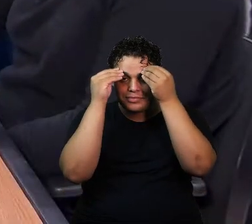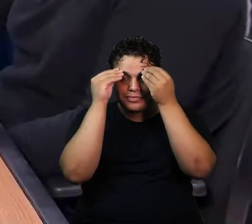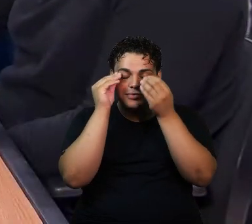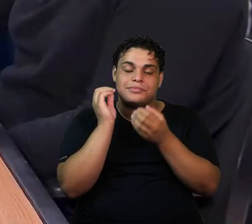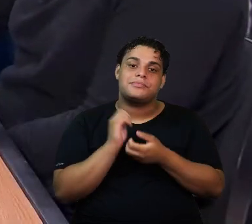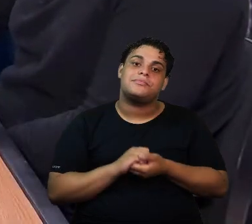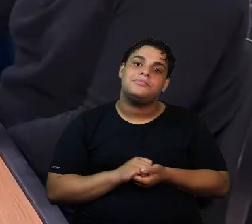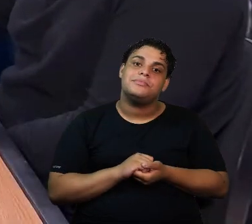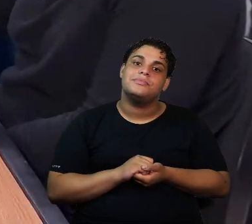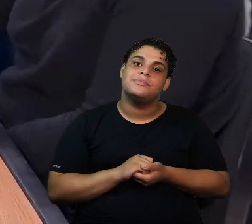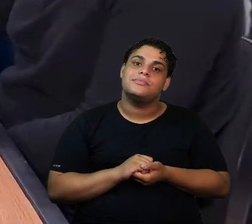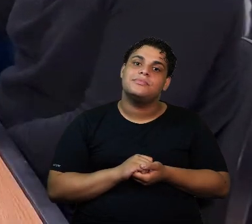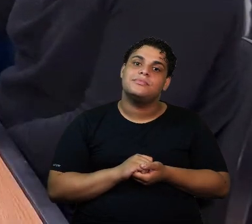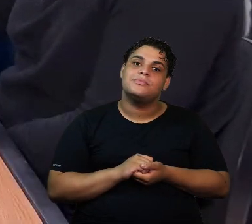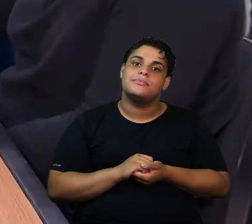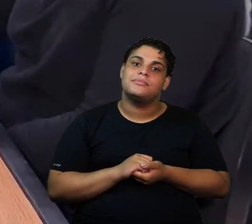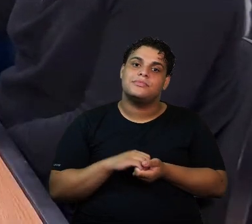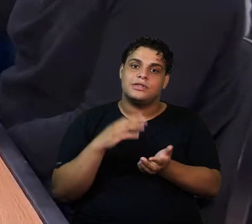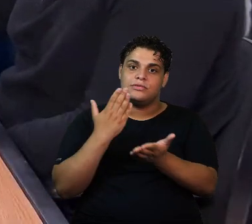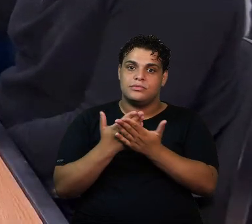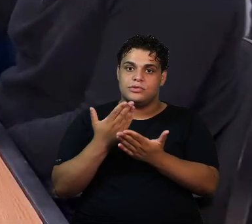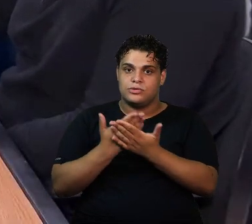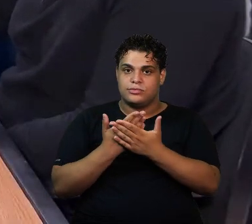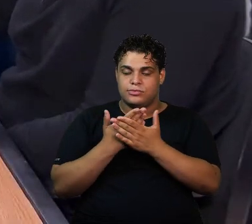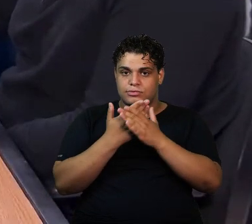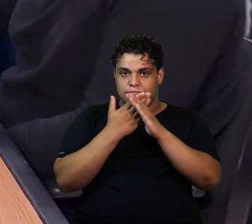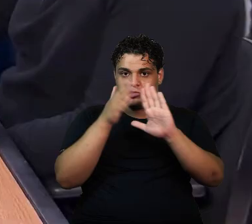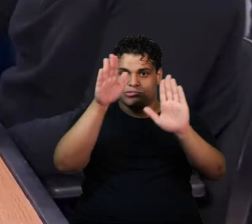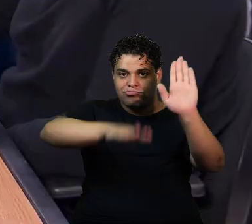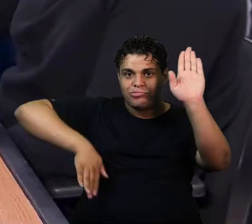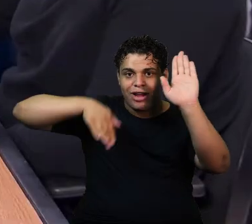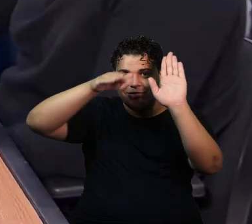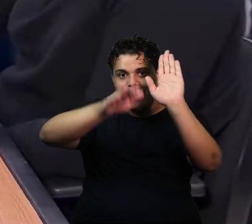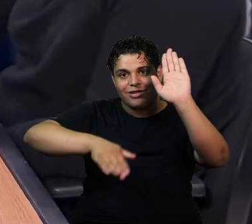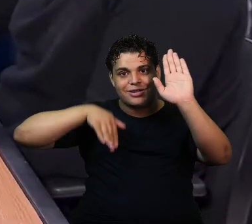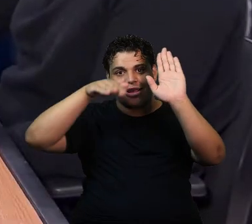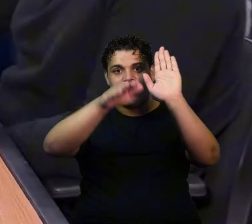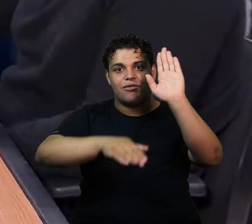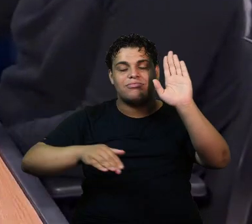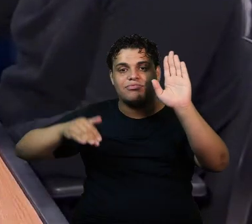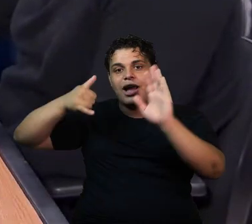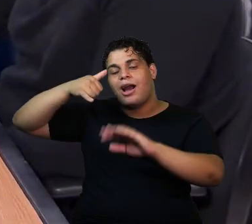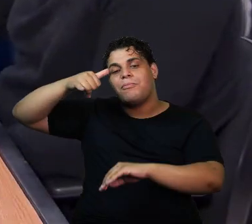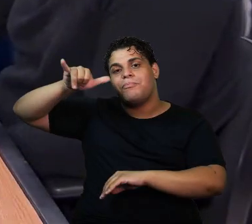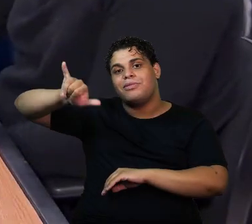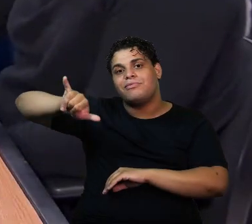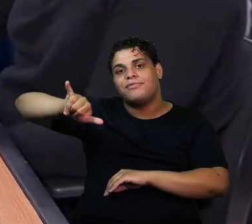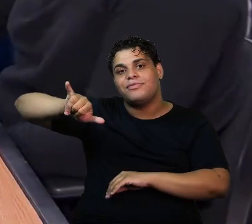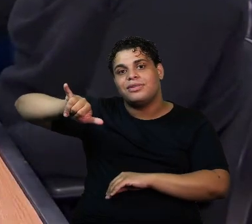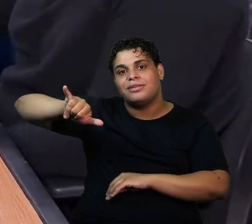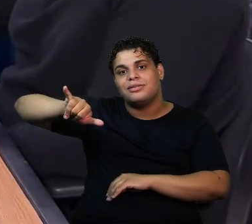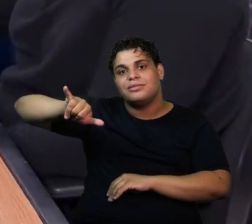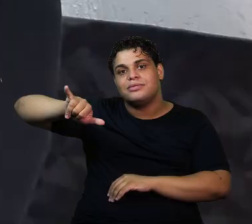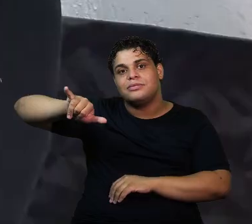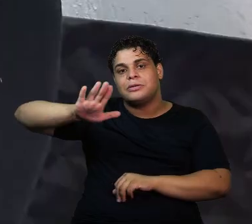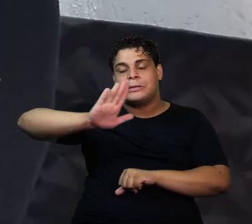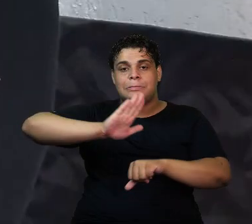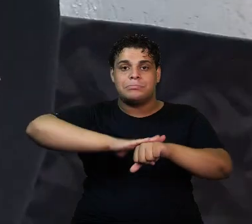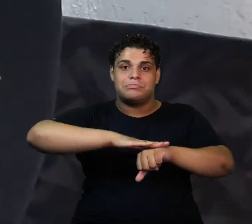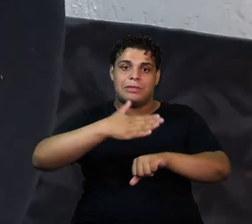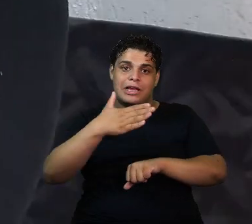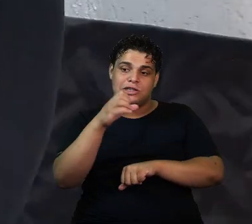que a natação, pode até me corrigir, Rafael, mas a natação ajuda a prevenir, né, em mais